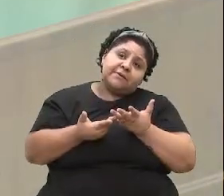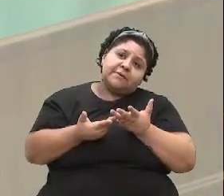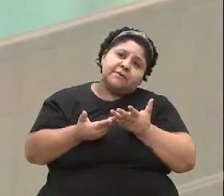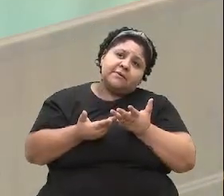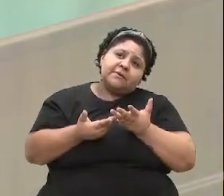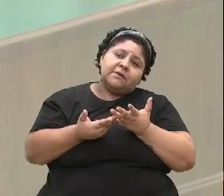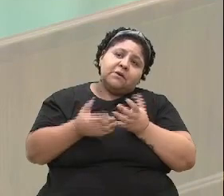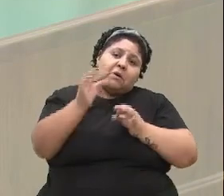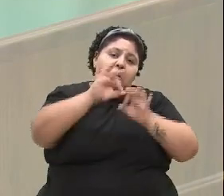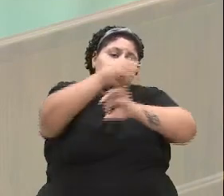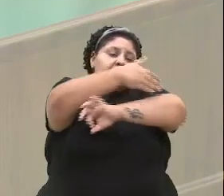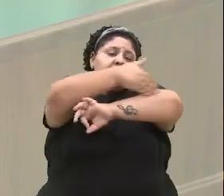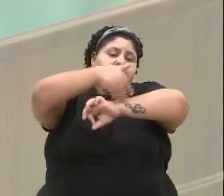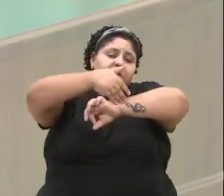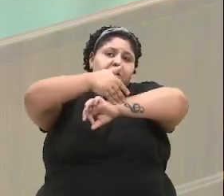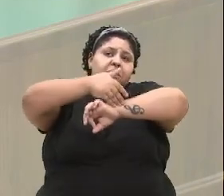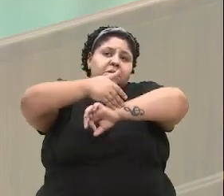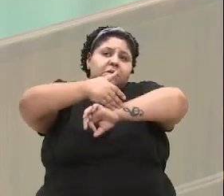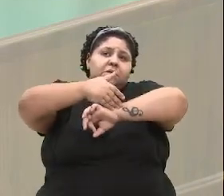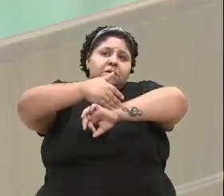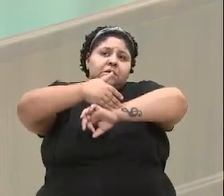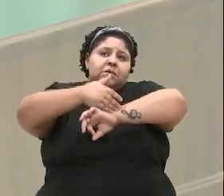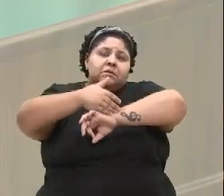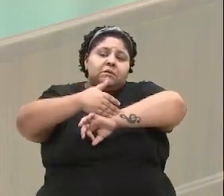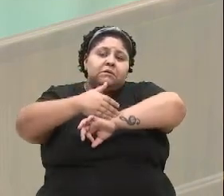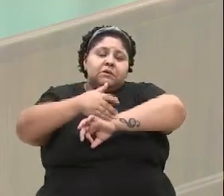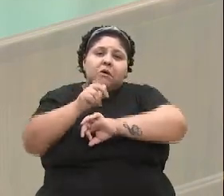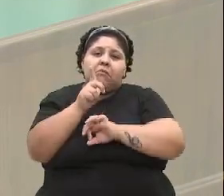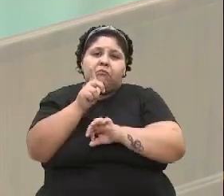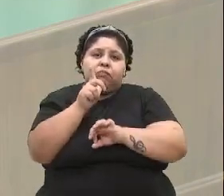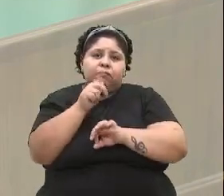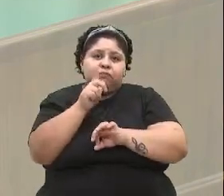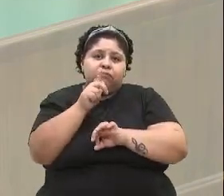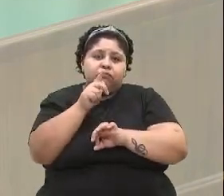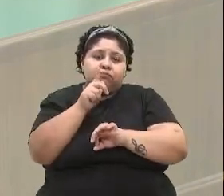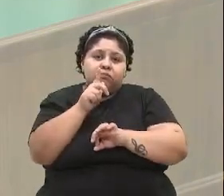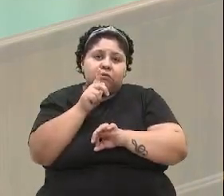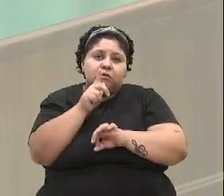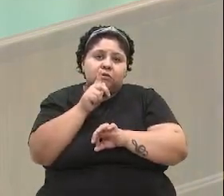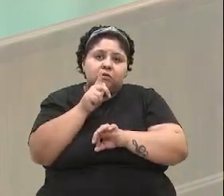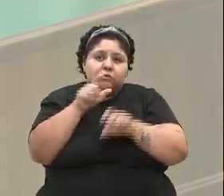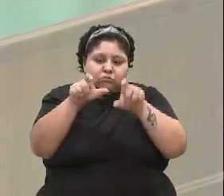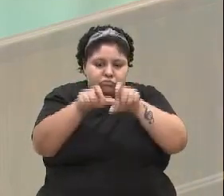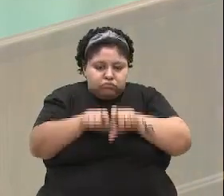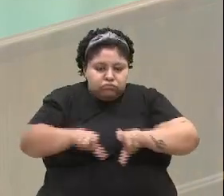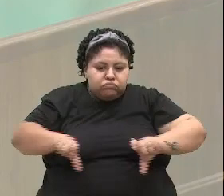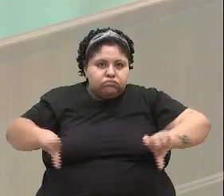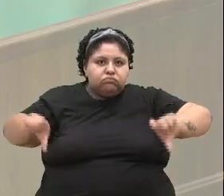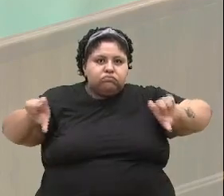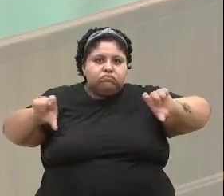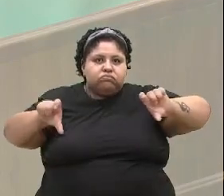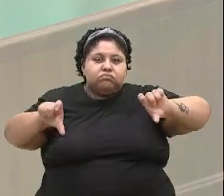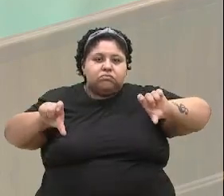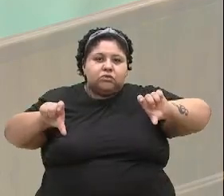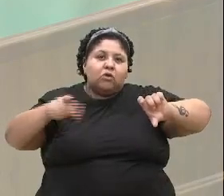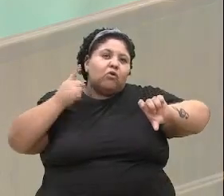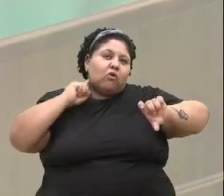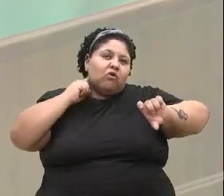umas ruas pal P palavra você verifica saneamento e tenho